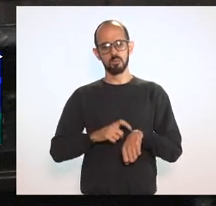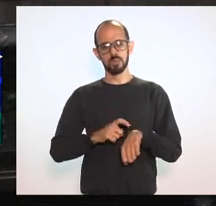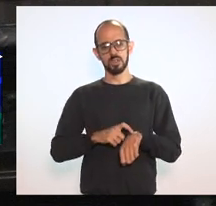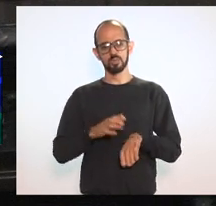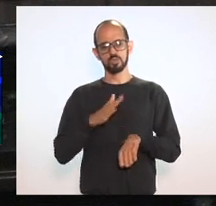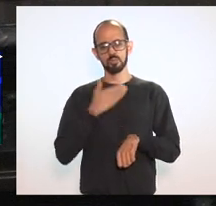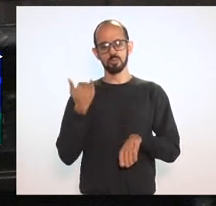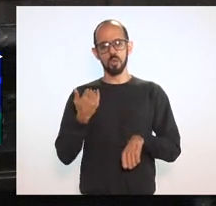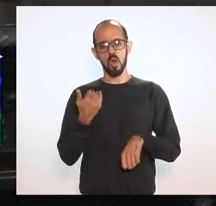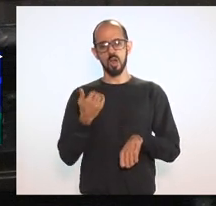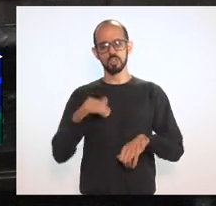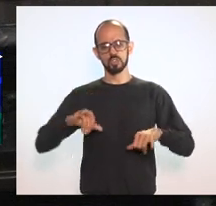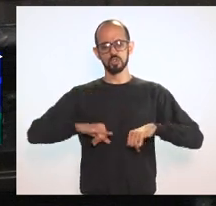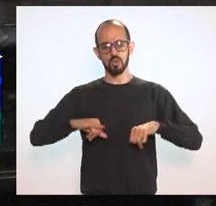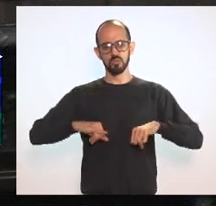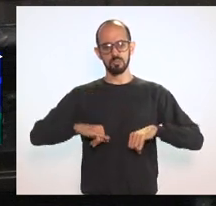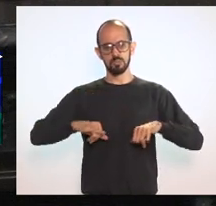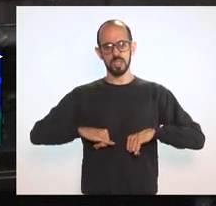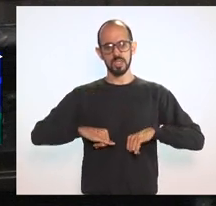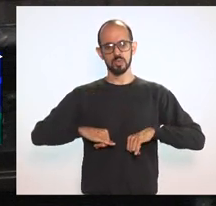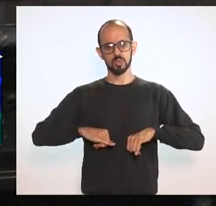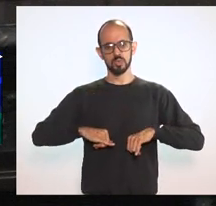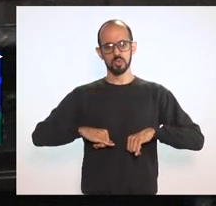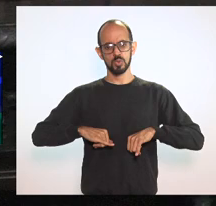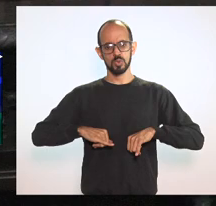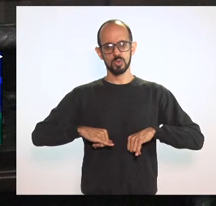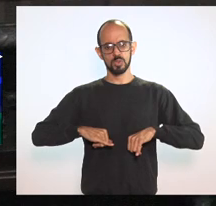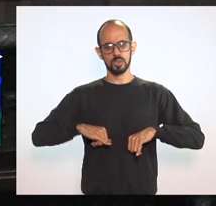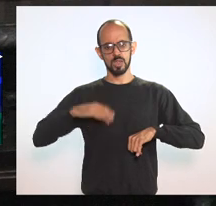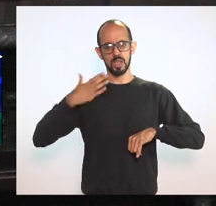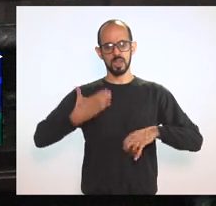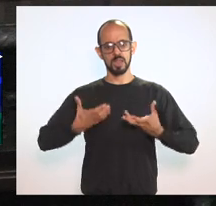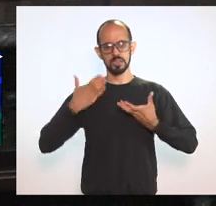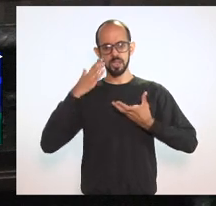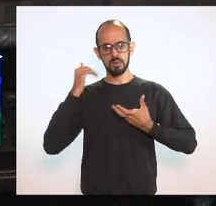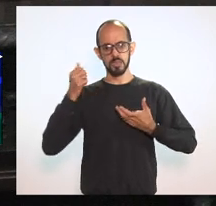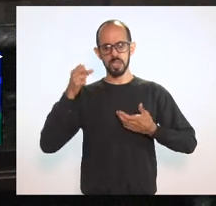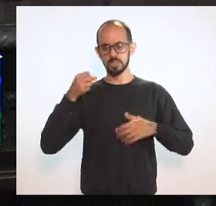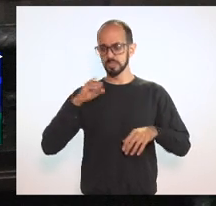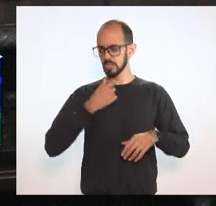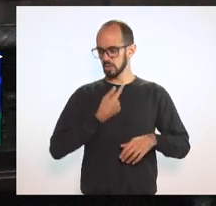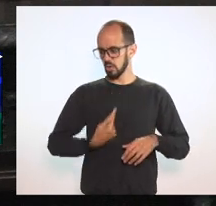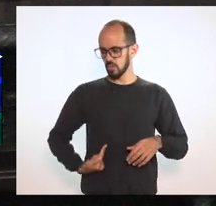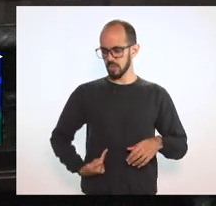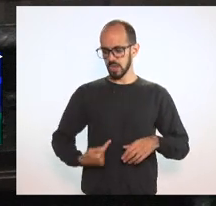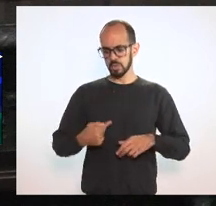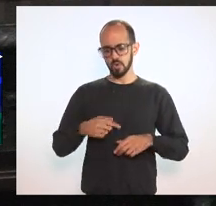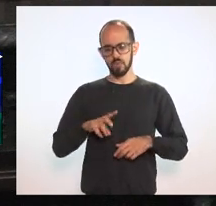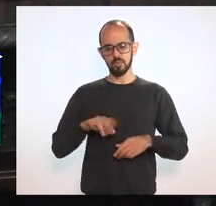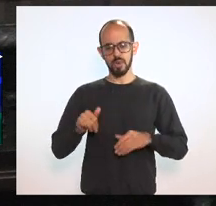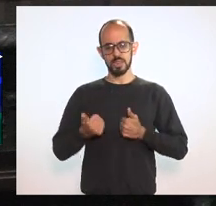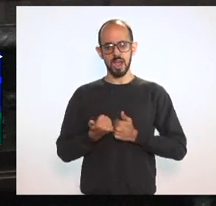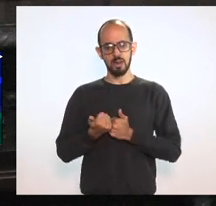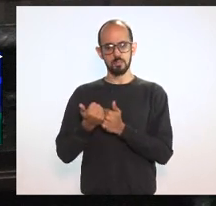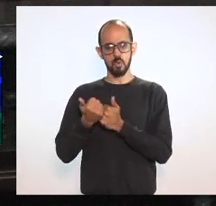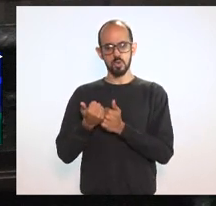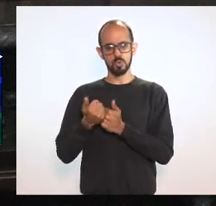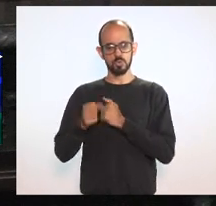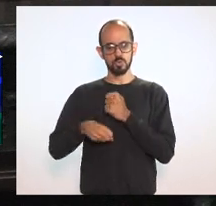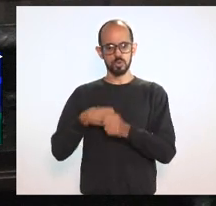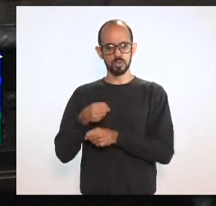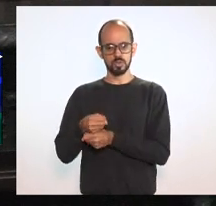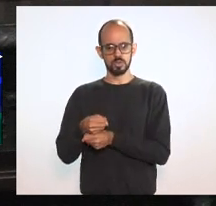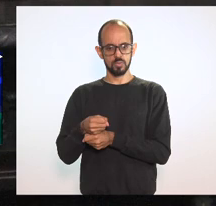tanto sofrimento de tanta angústia tem um plantei o casal Deputado Cássio vai apoiar o ano que vem tem que pagar que ele vai